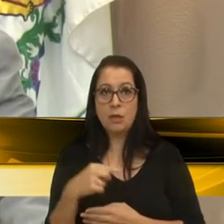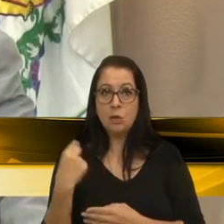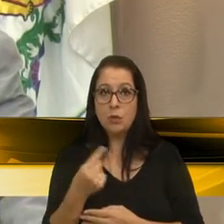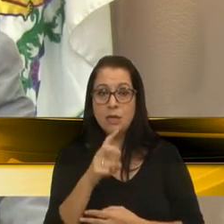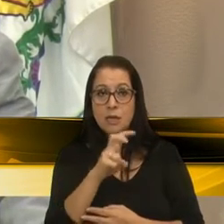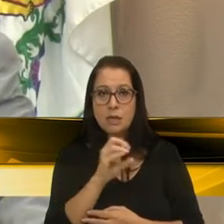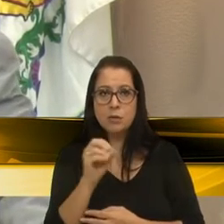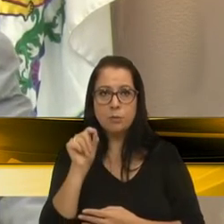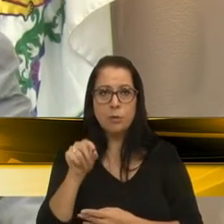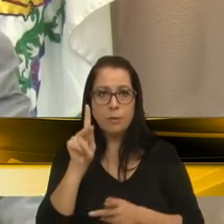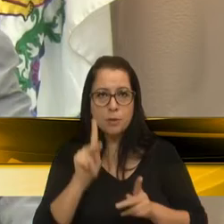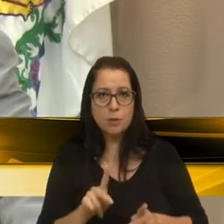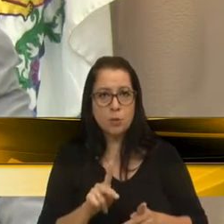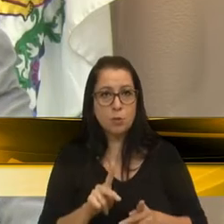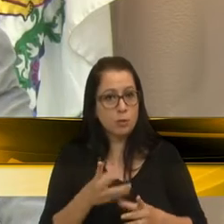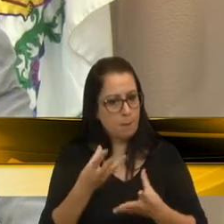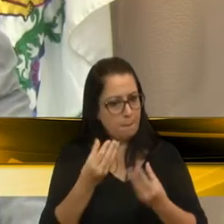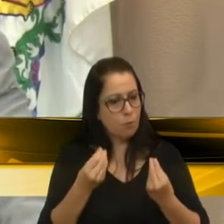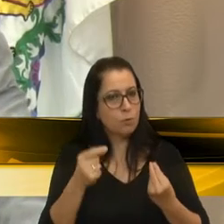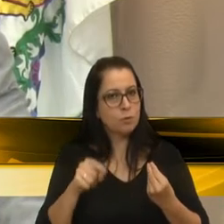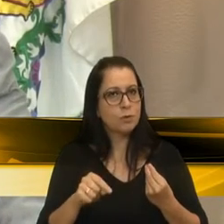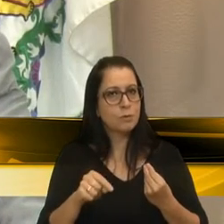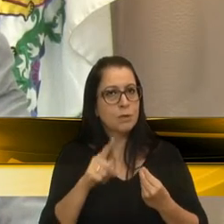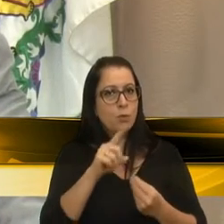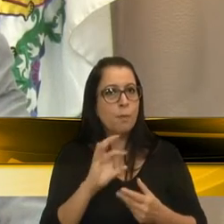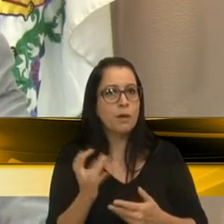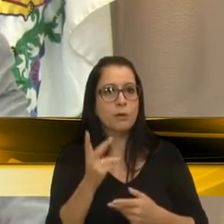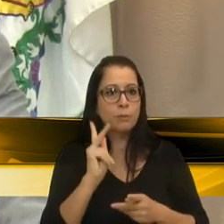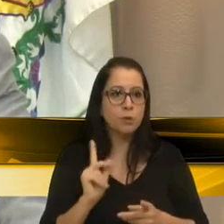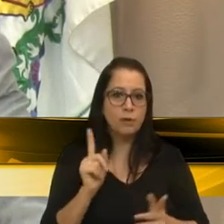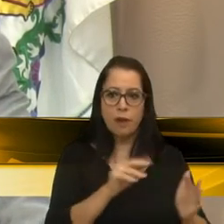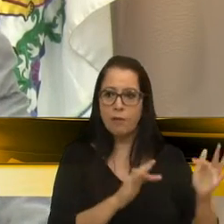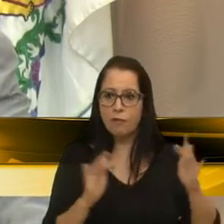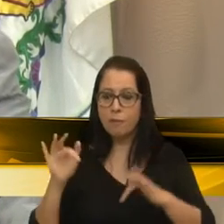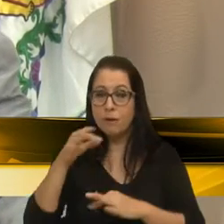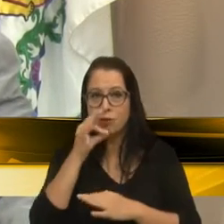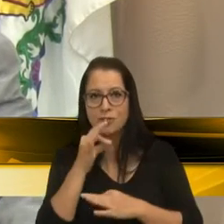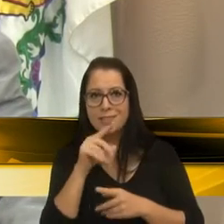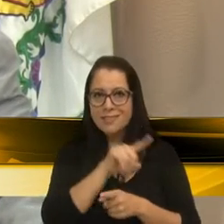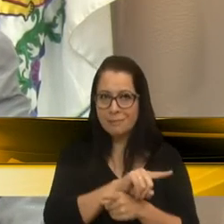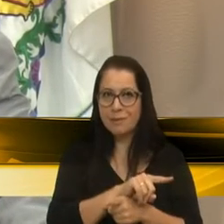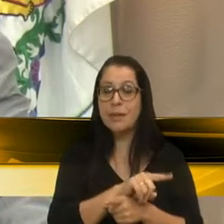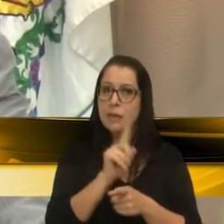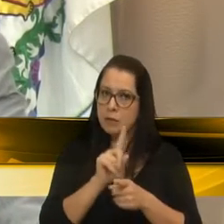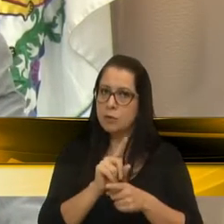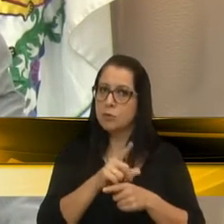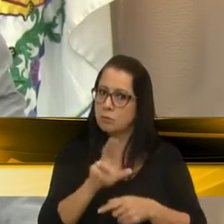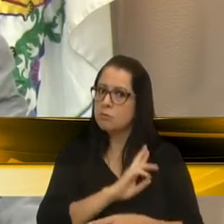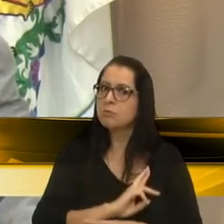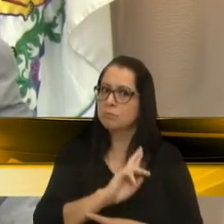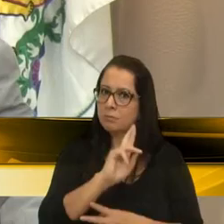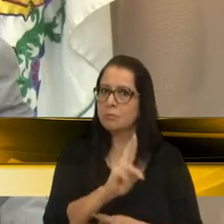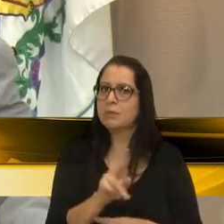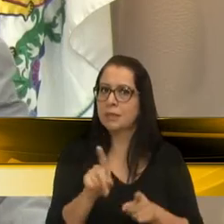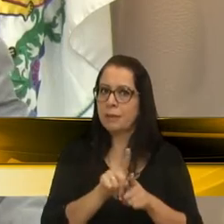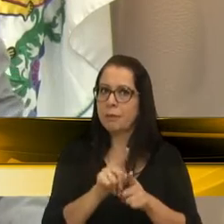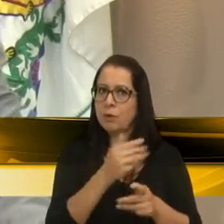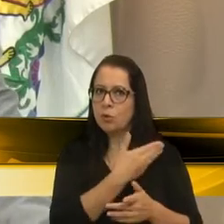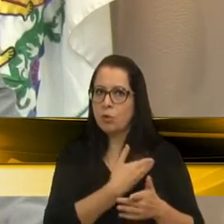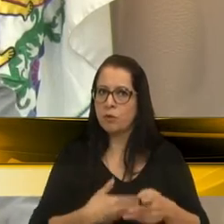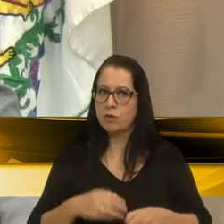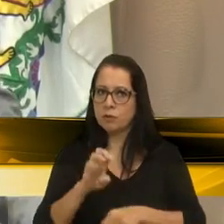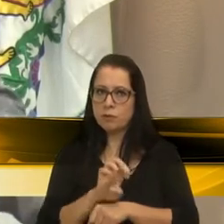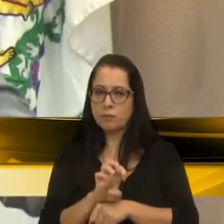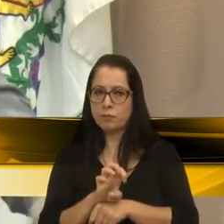mil pessoas ele é muito forte. Mas nessas 1 milhão de pessoas ele é grande. E isso acaba repercutindo, vereador Cassino, inclusive no governo do Estado. Parte,